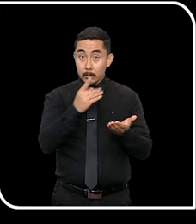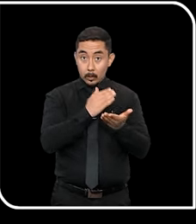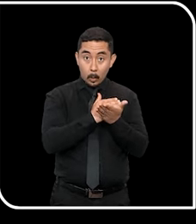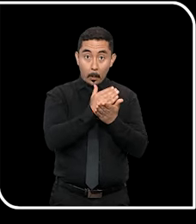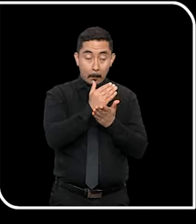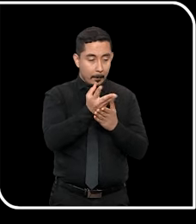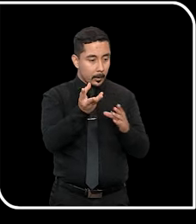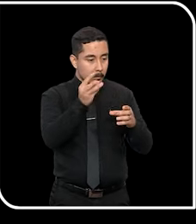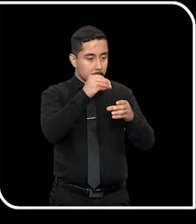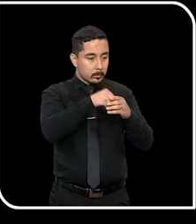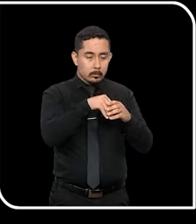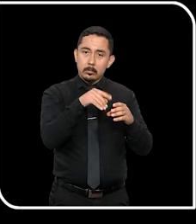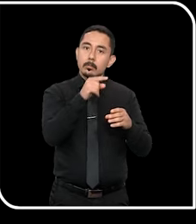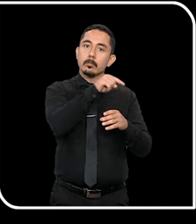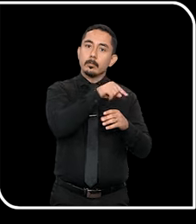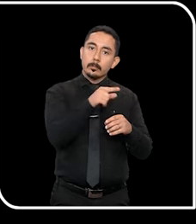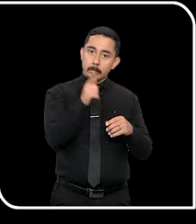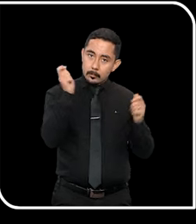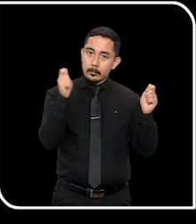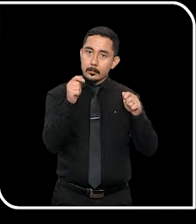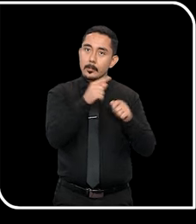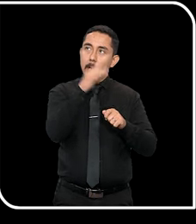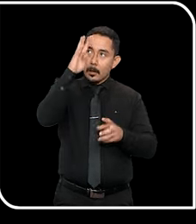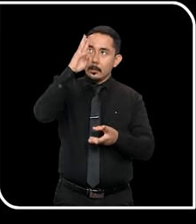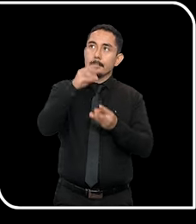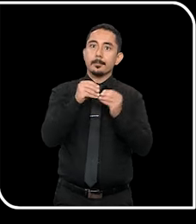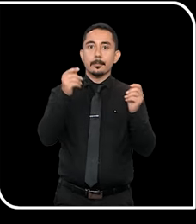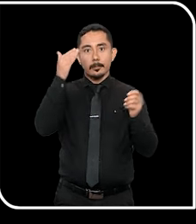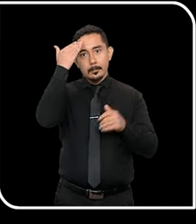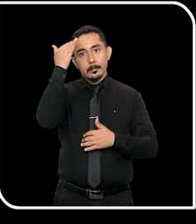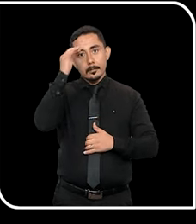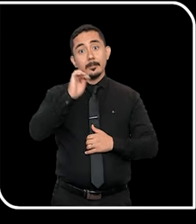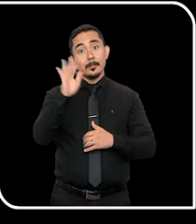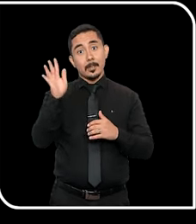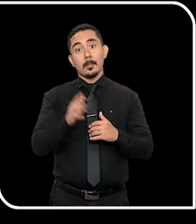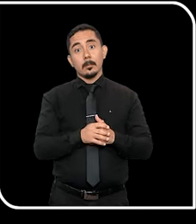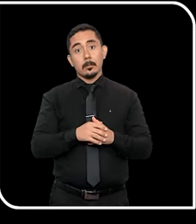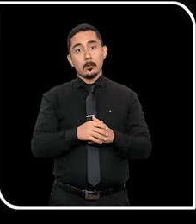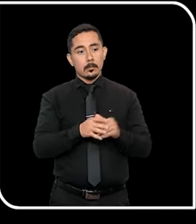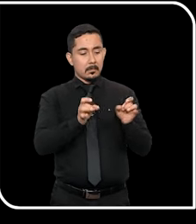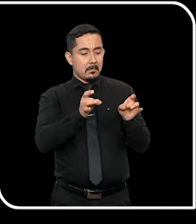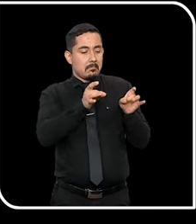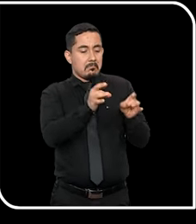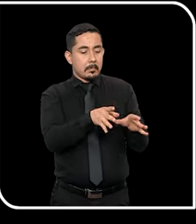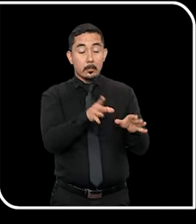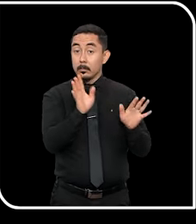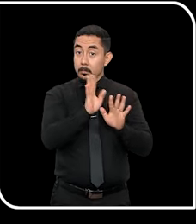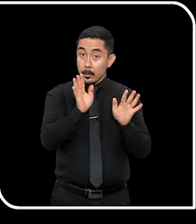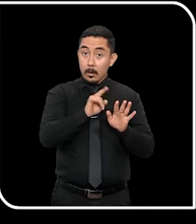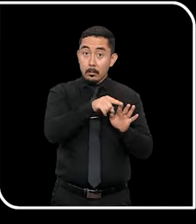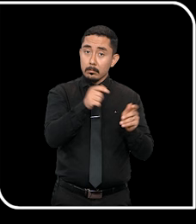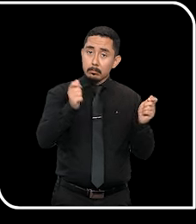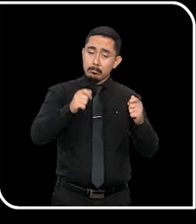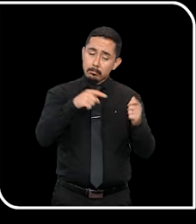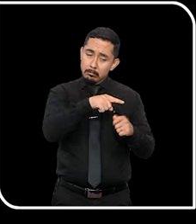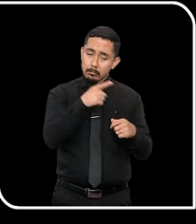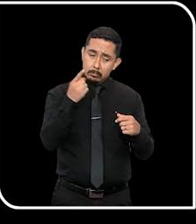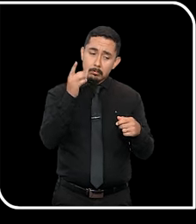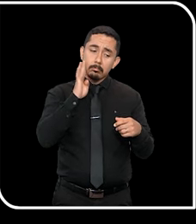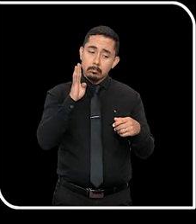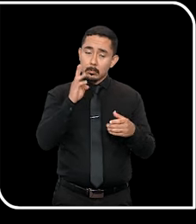já introduz no Universo da Criança é entende a gente não não descarta porque ele ele ele serve ele